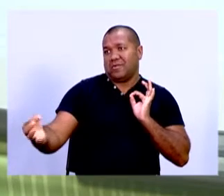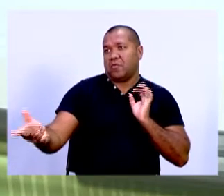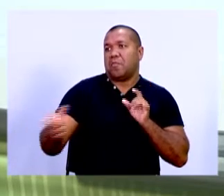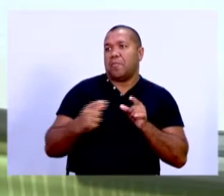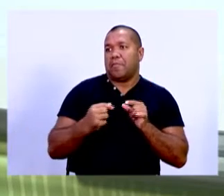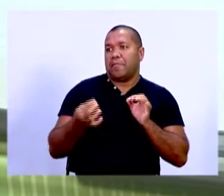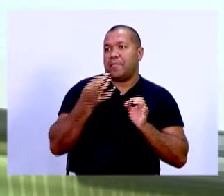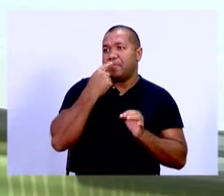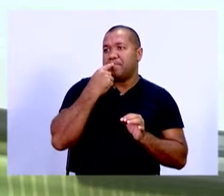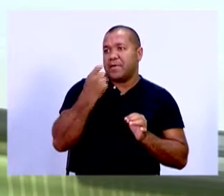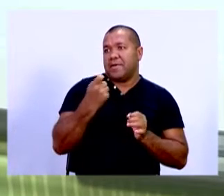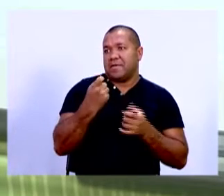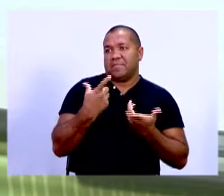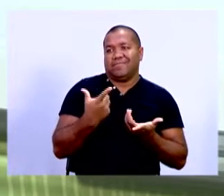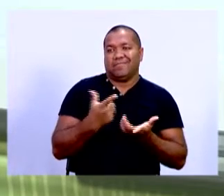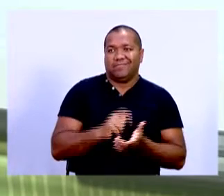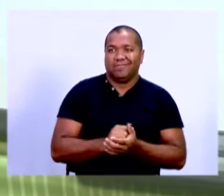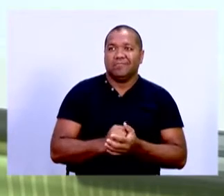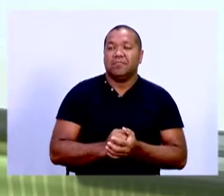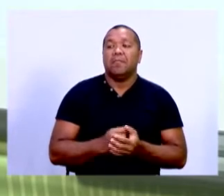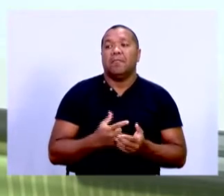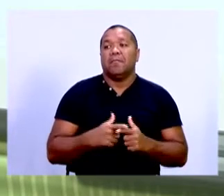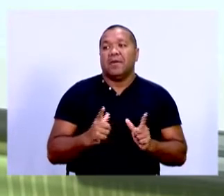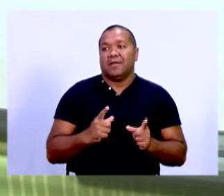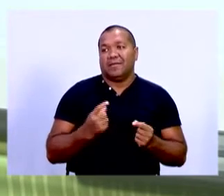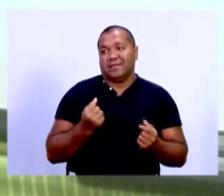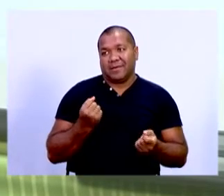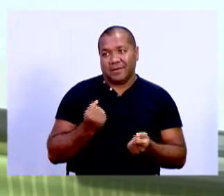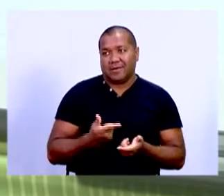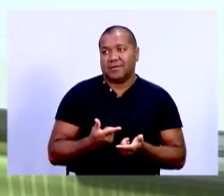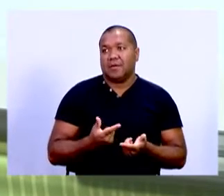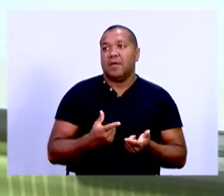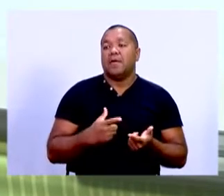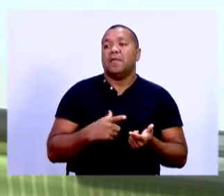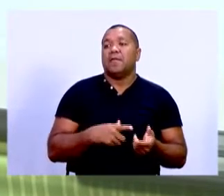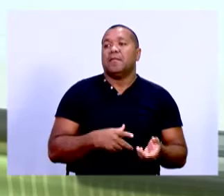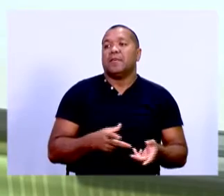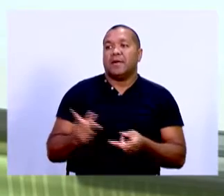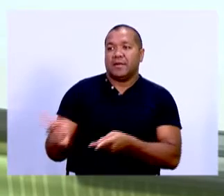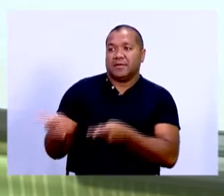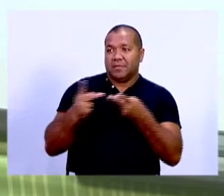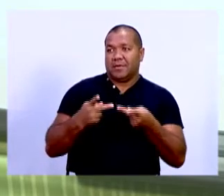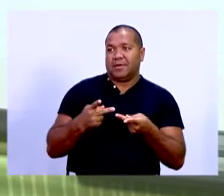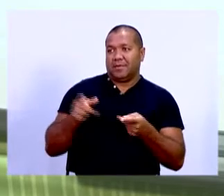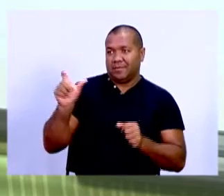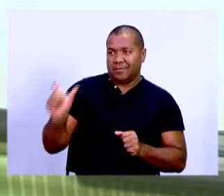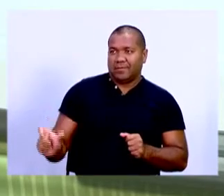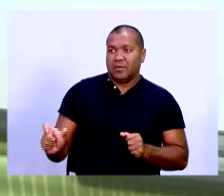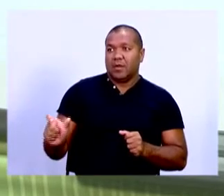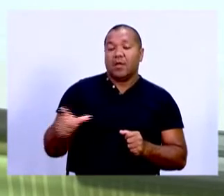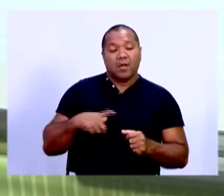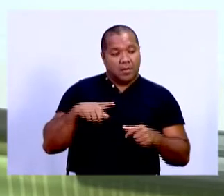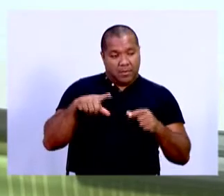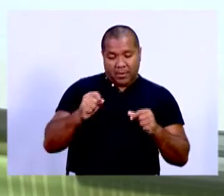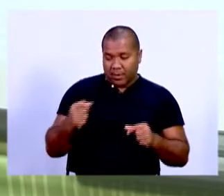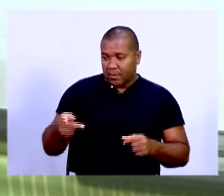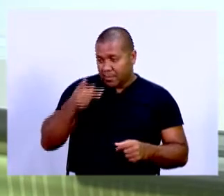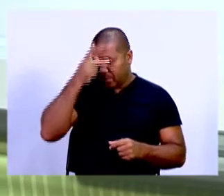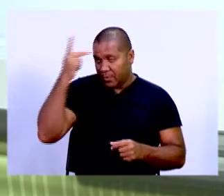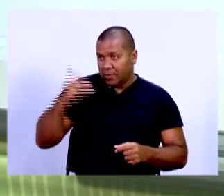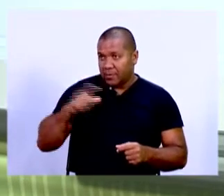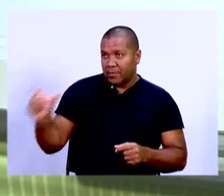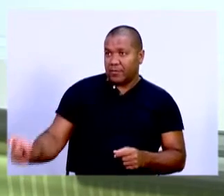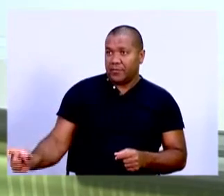gastar de qualquer jeito, para fazer o atendimento ao cliente. Então, ele prefere que o cliente já venha, ele já traga,